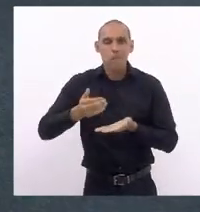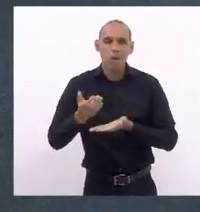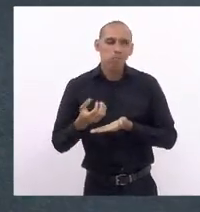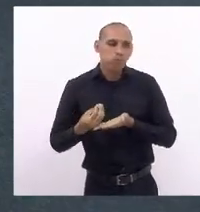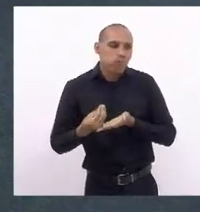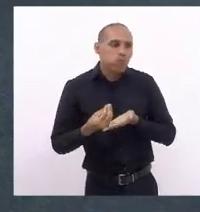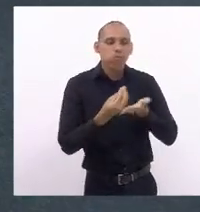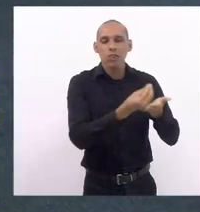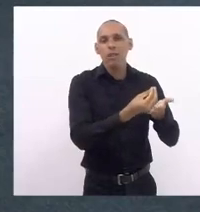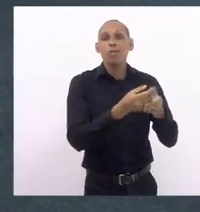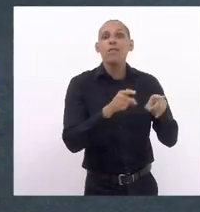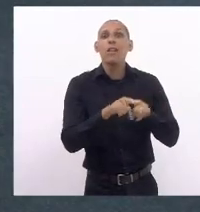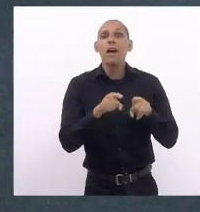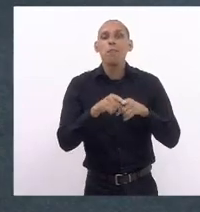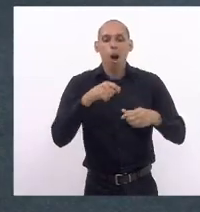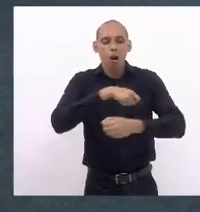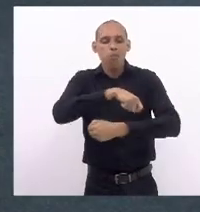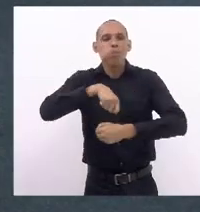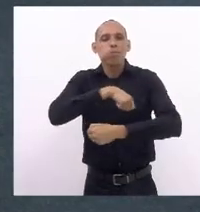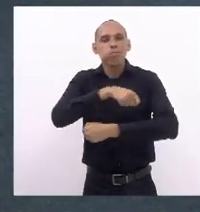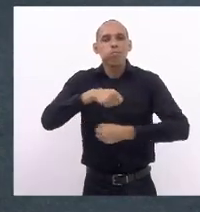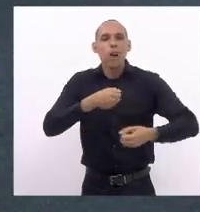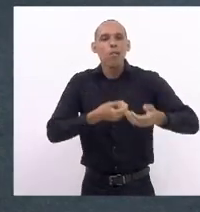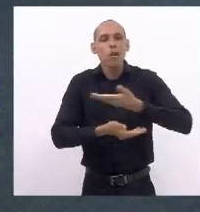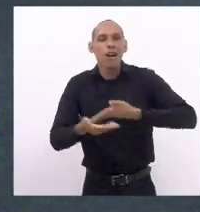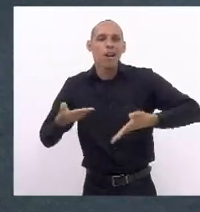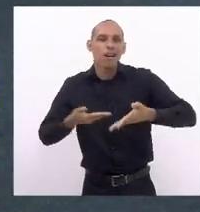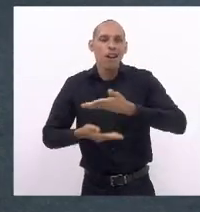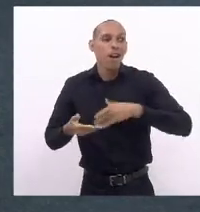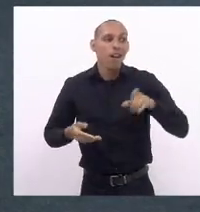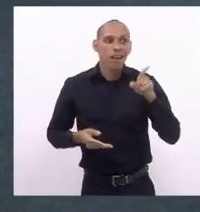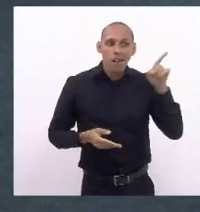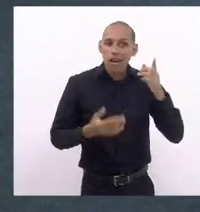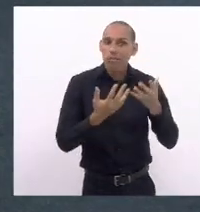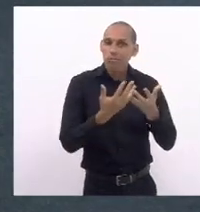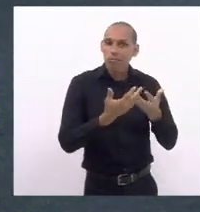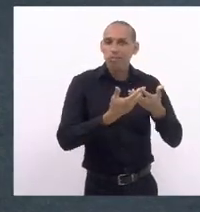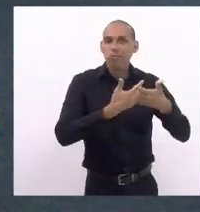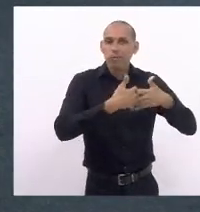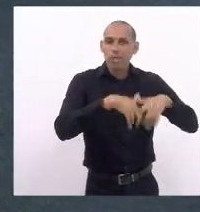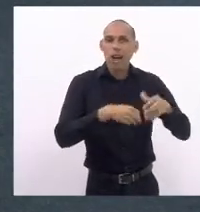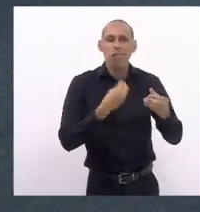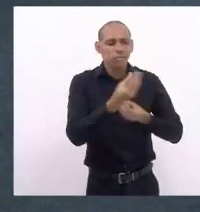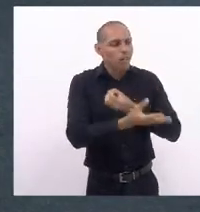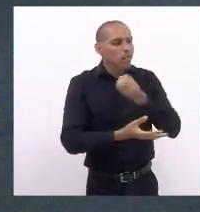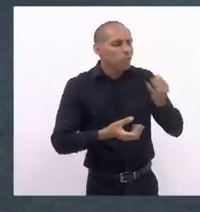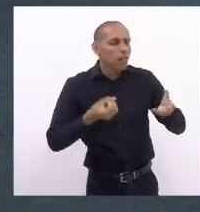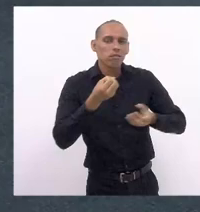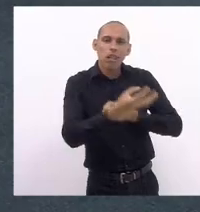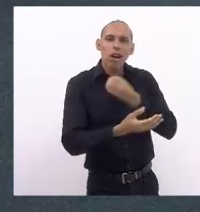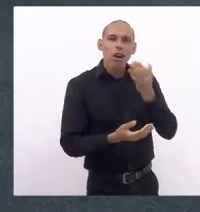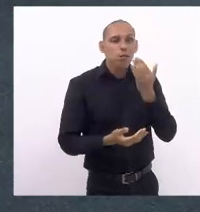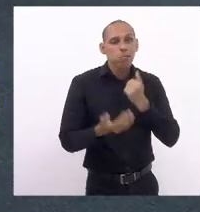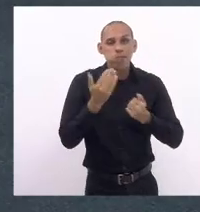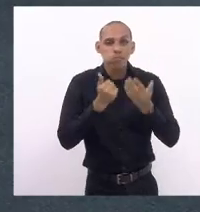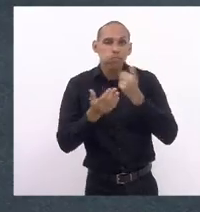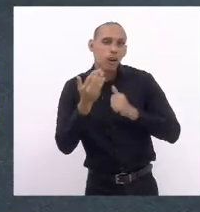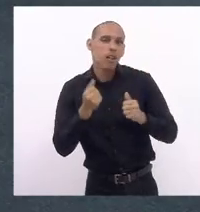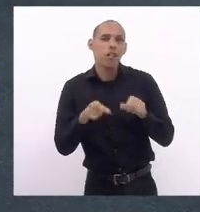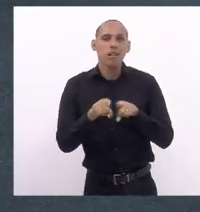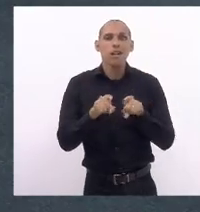de cozinhas solidárias lá em Petrópolis a distribuição de alimentos e